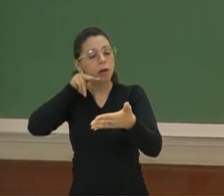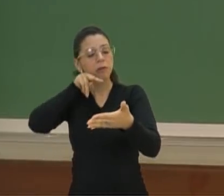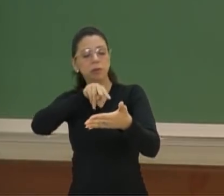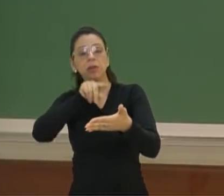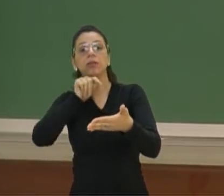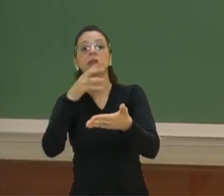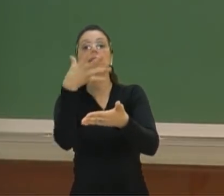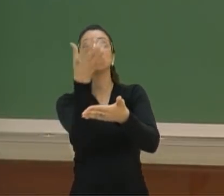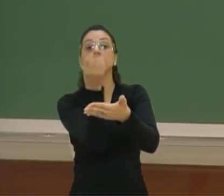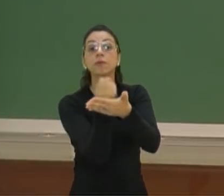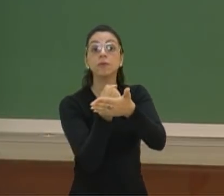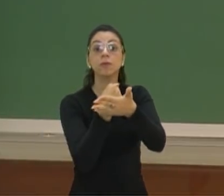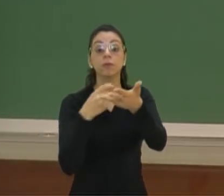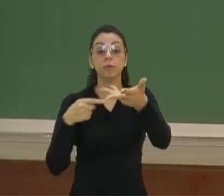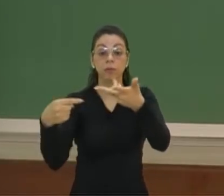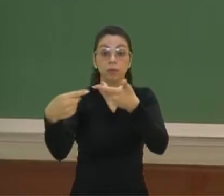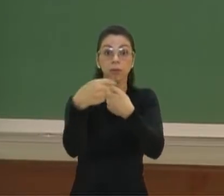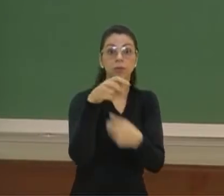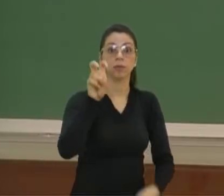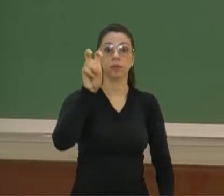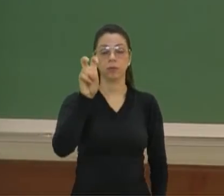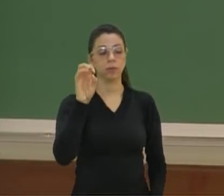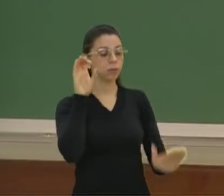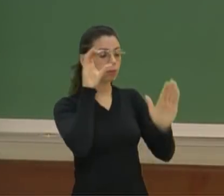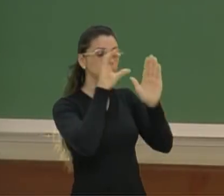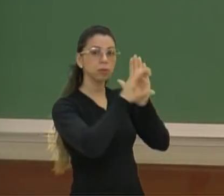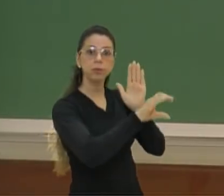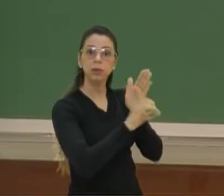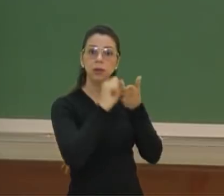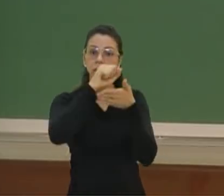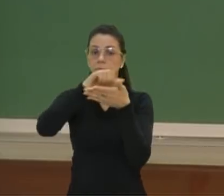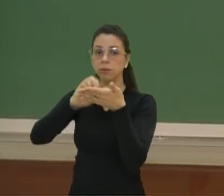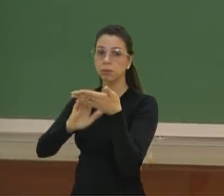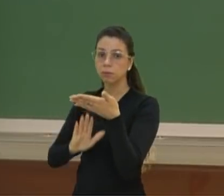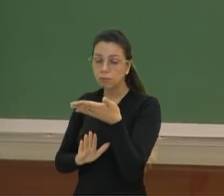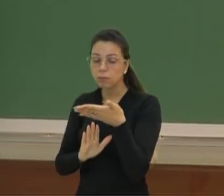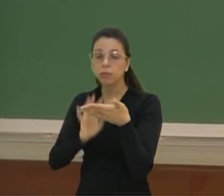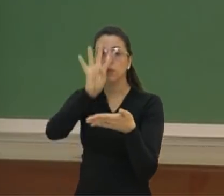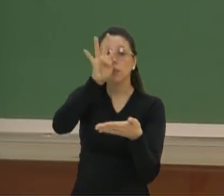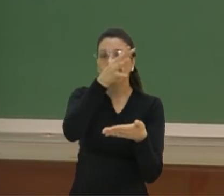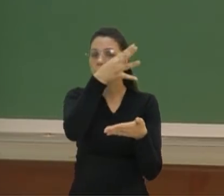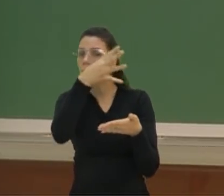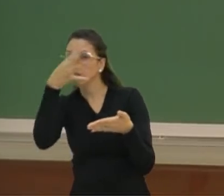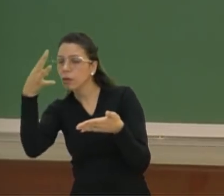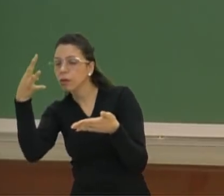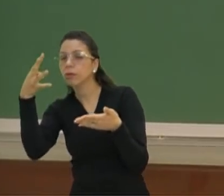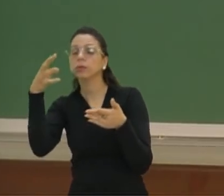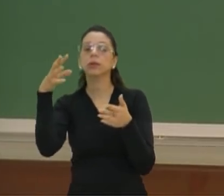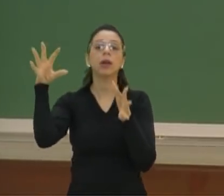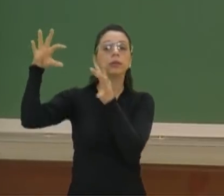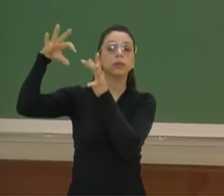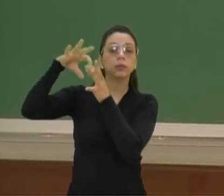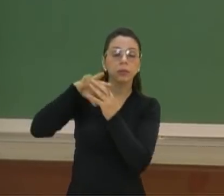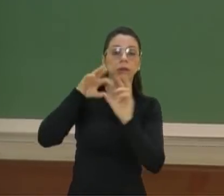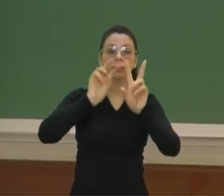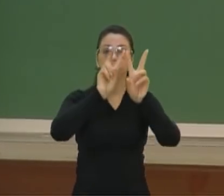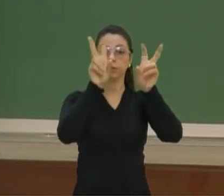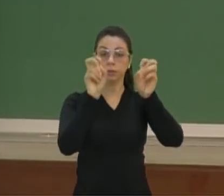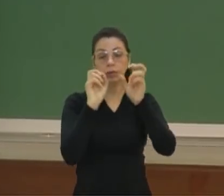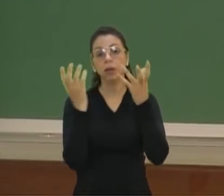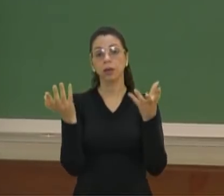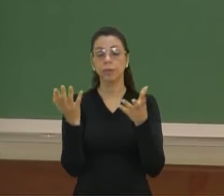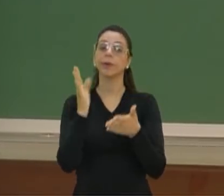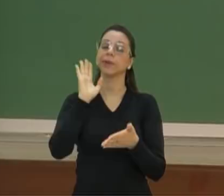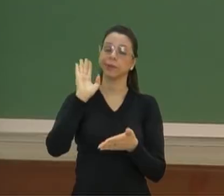sobre os 5 sentidos? Conceitos, exercícios, mapas conceituais associados a esse assunto. Porque eu sei que